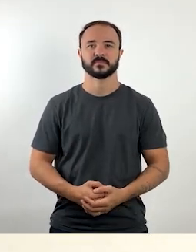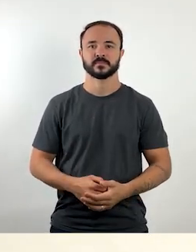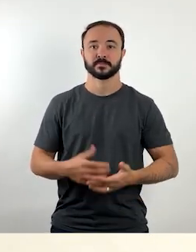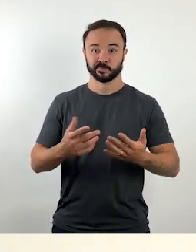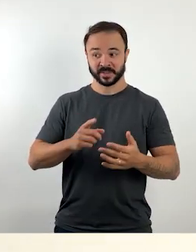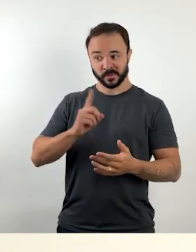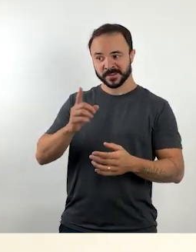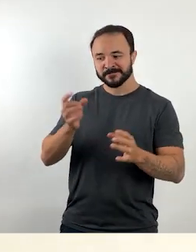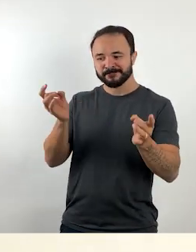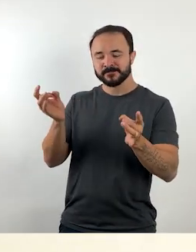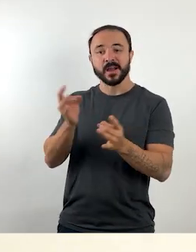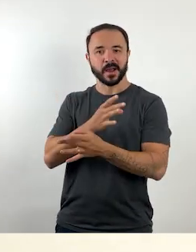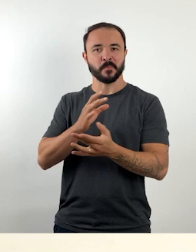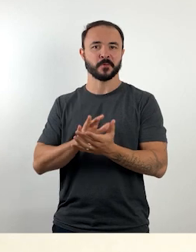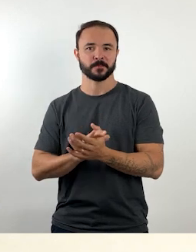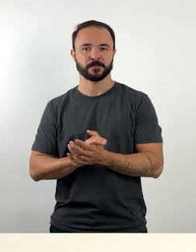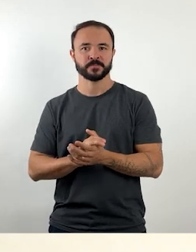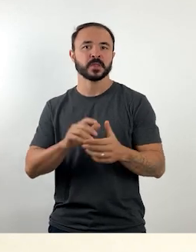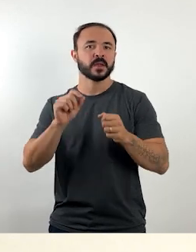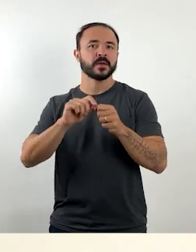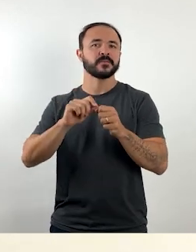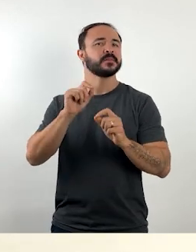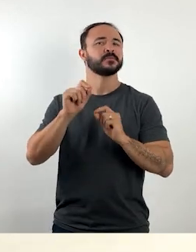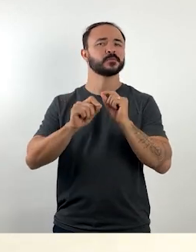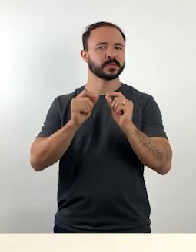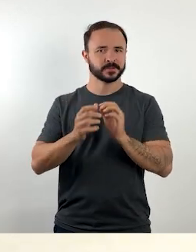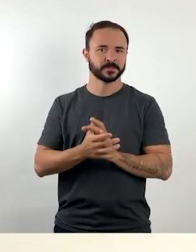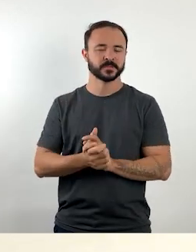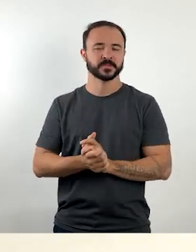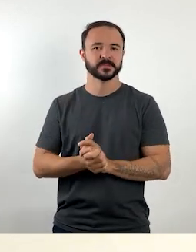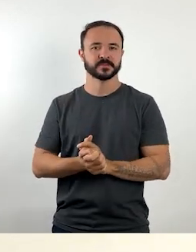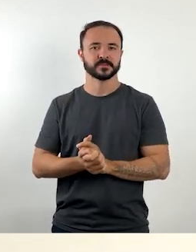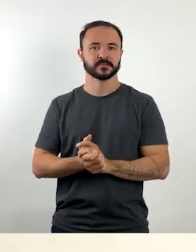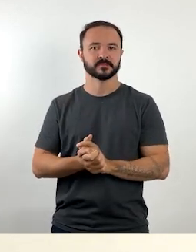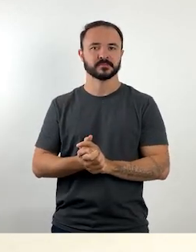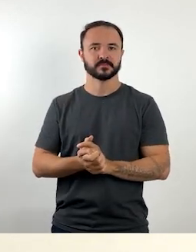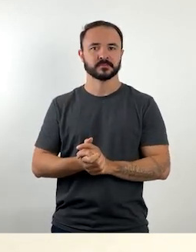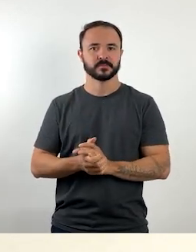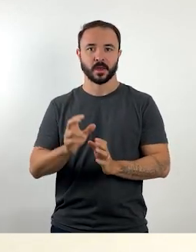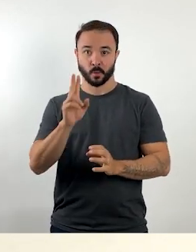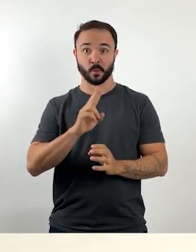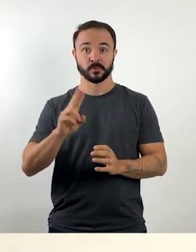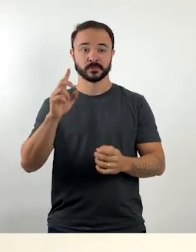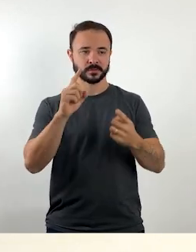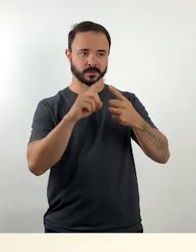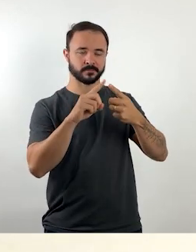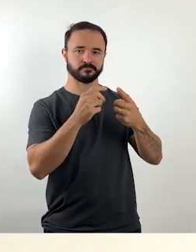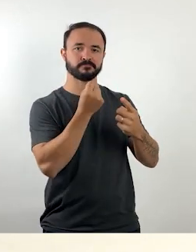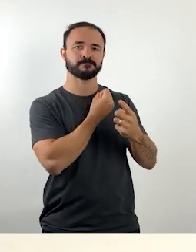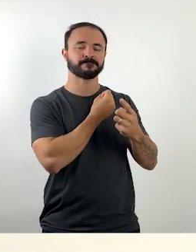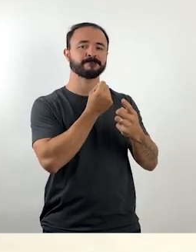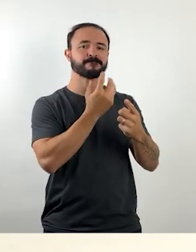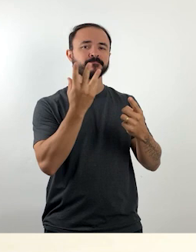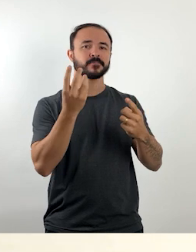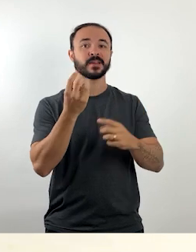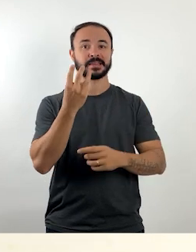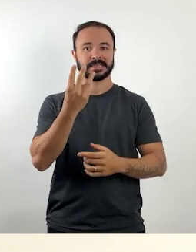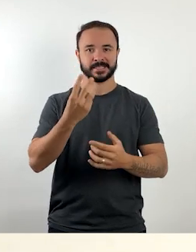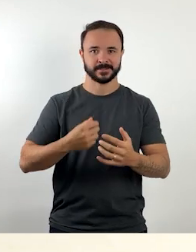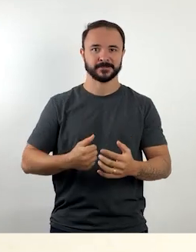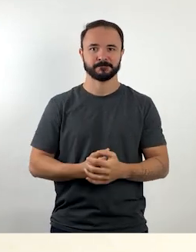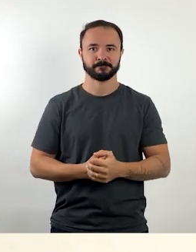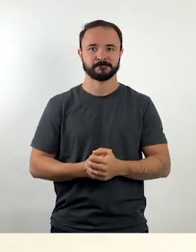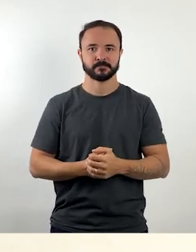Quando eu tiver feito isso, eu pego agora aqui essa hastezinha de 3 furos e